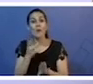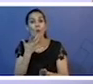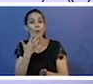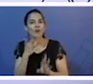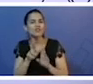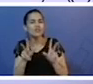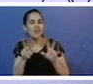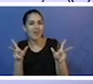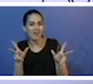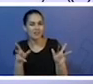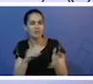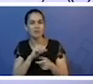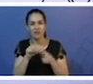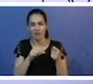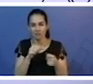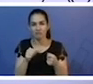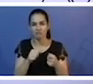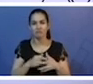cor.